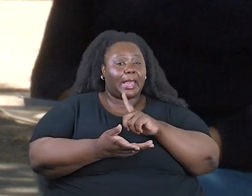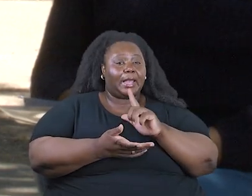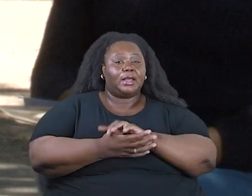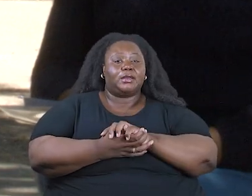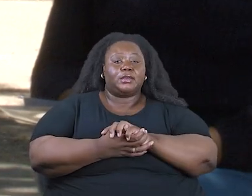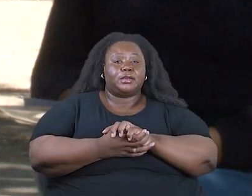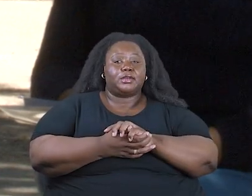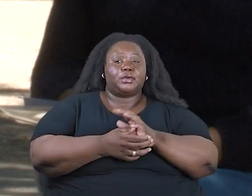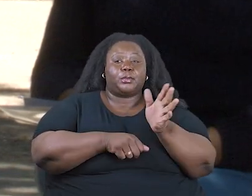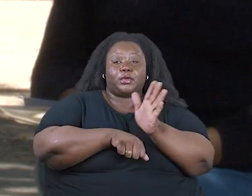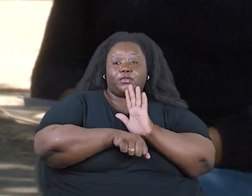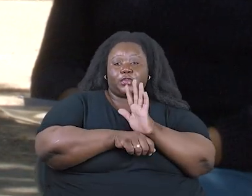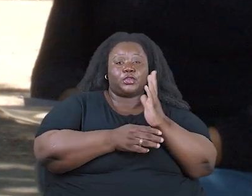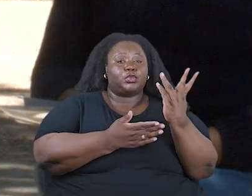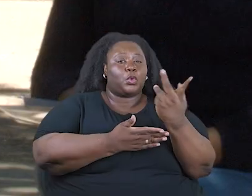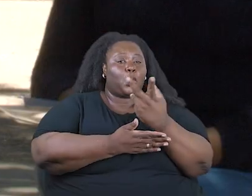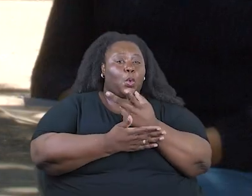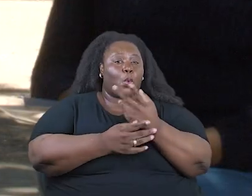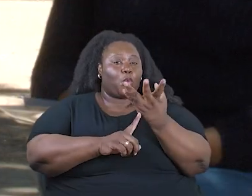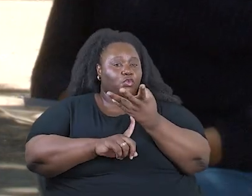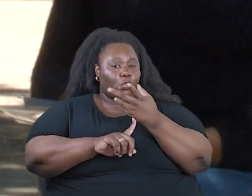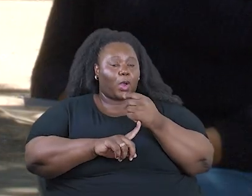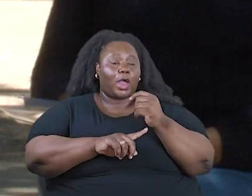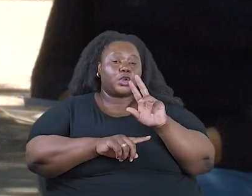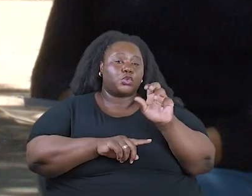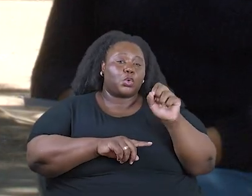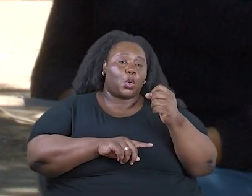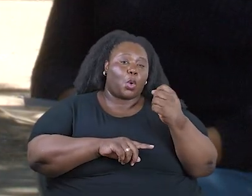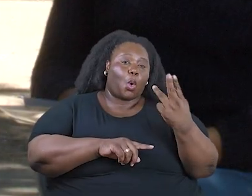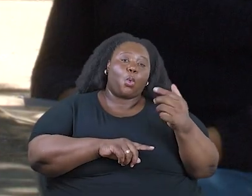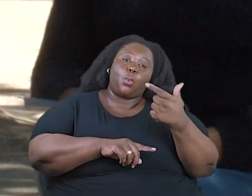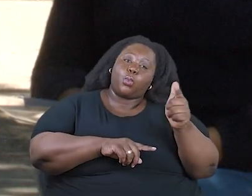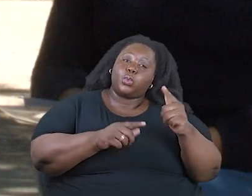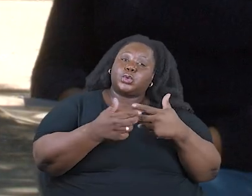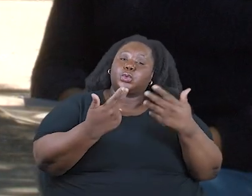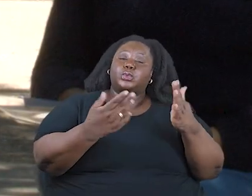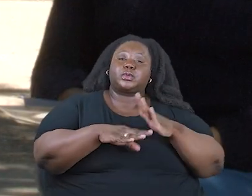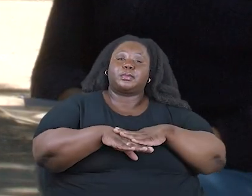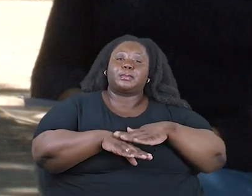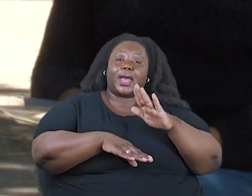uma videoarte ou algum outro tipo de coisa mais